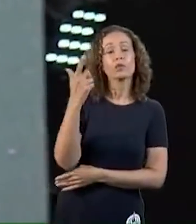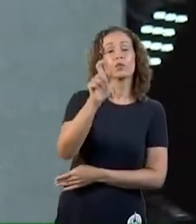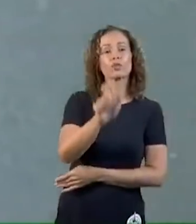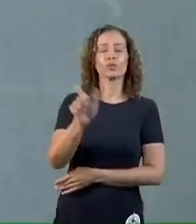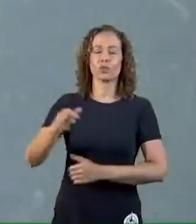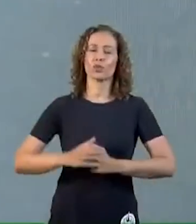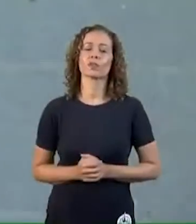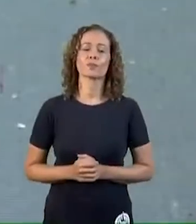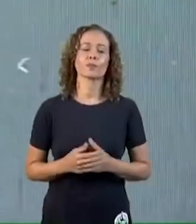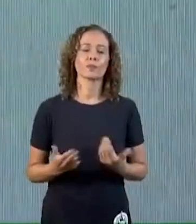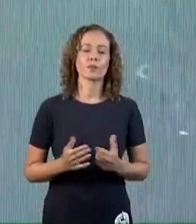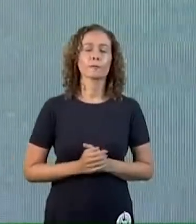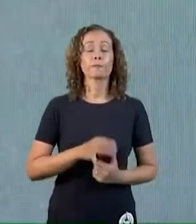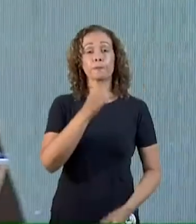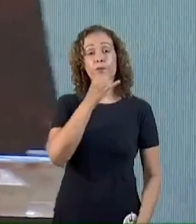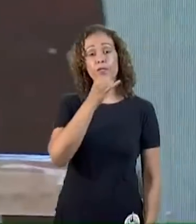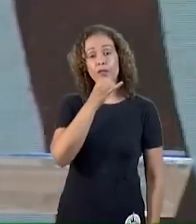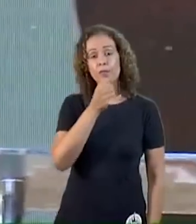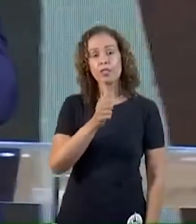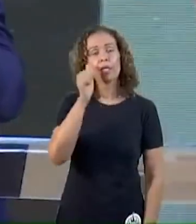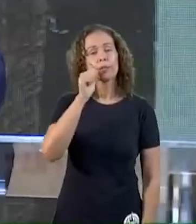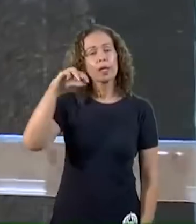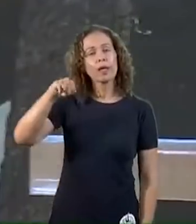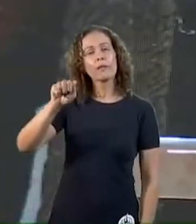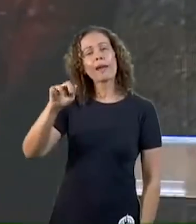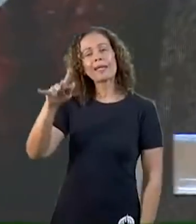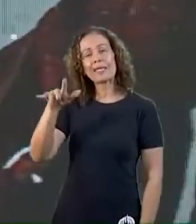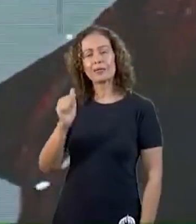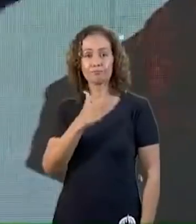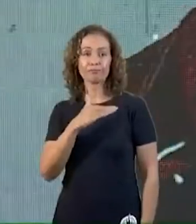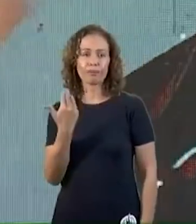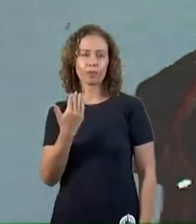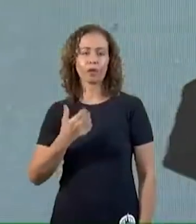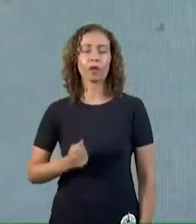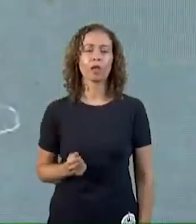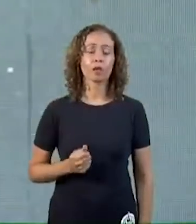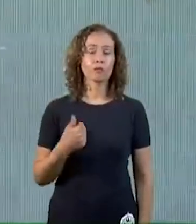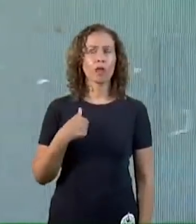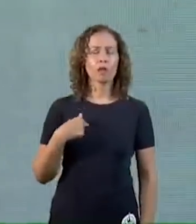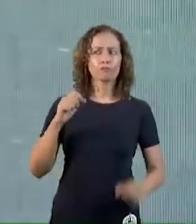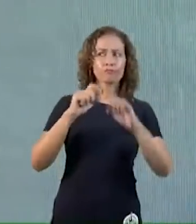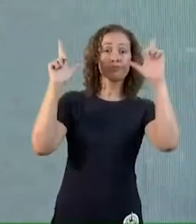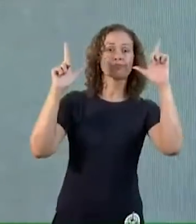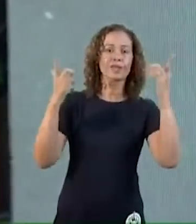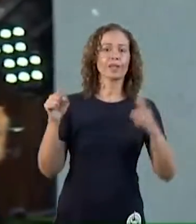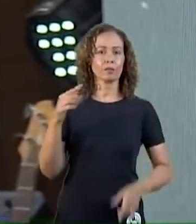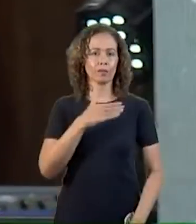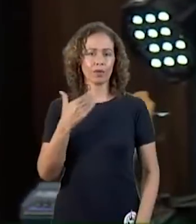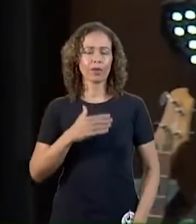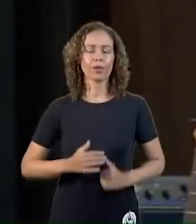meus olhos. Primeiro porque eu pego avião todo dia. Todo dia eu estou dentro do avião. Semana eu entrei dentro do avião, era para decolar